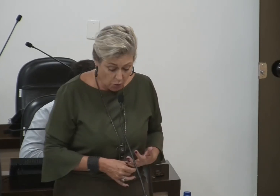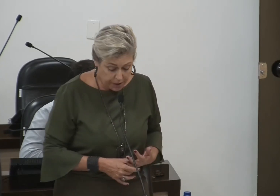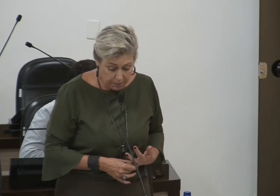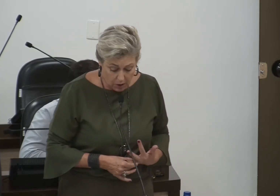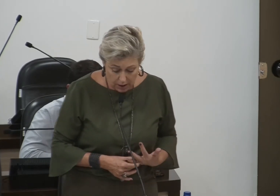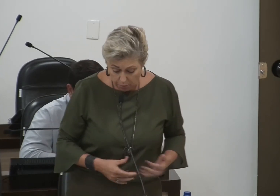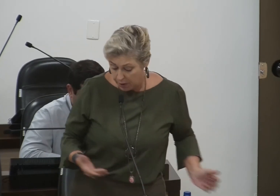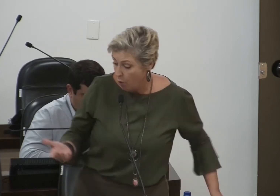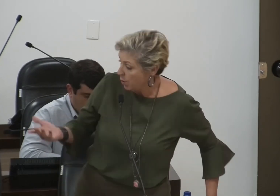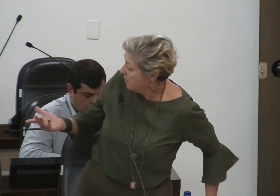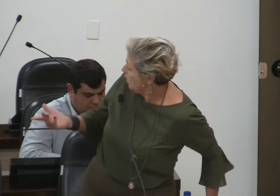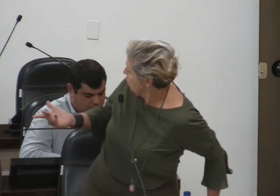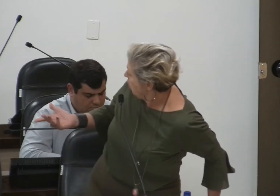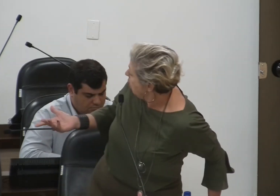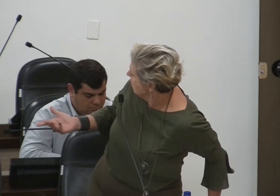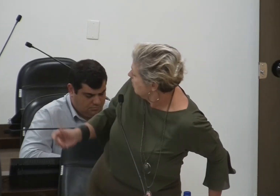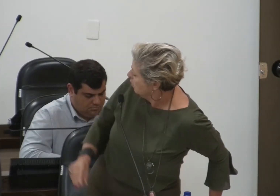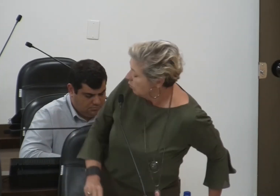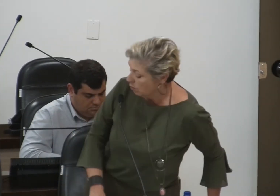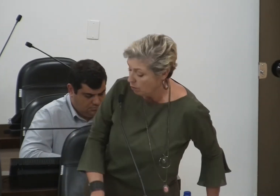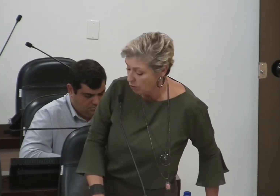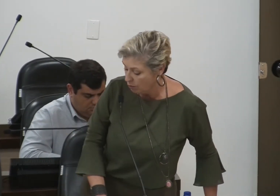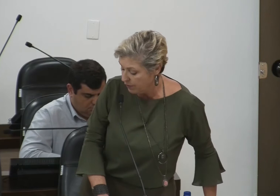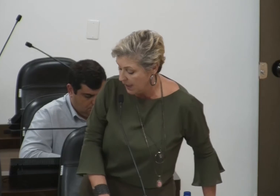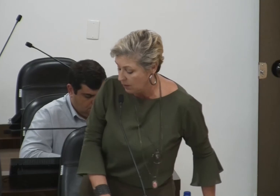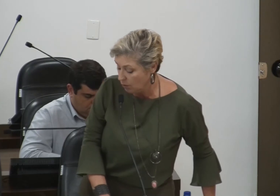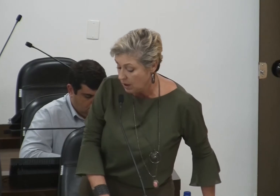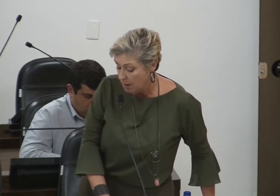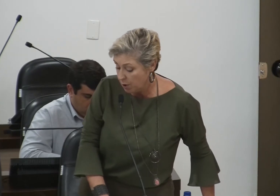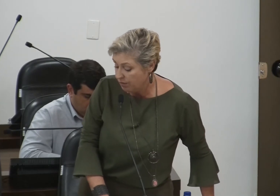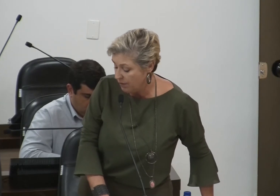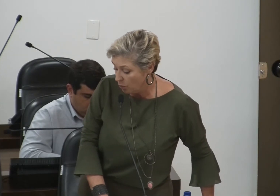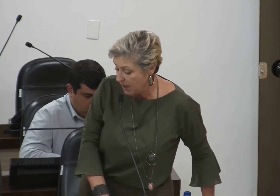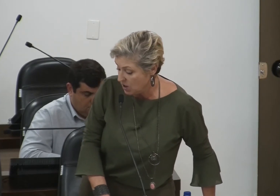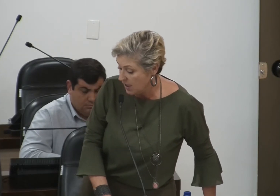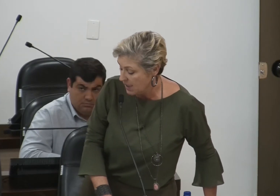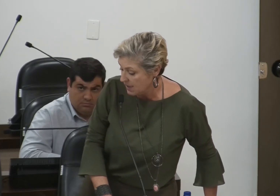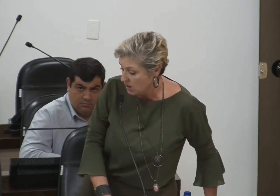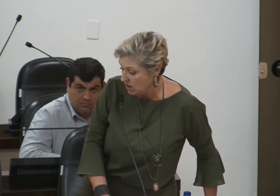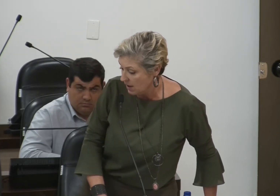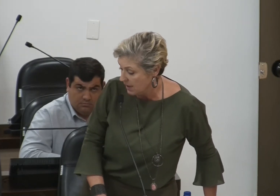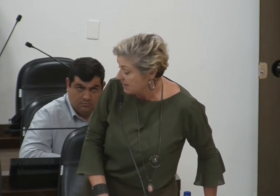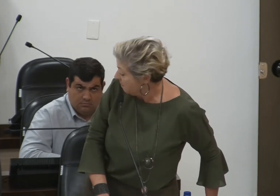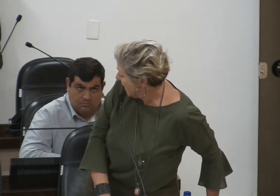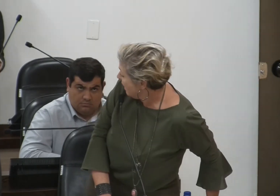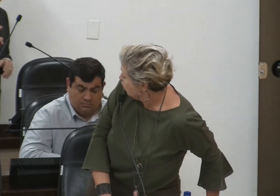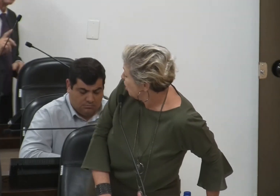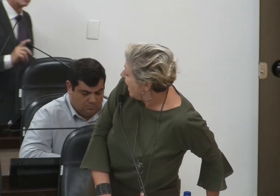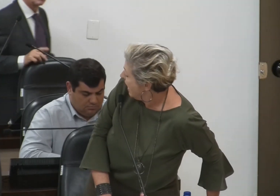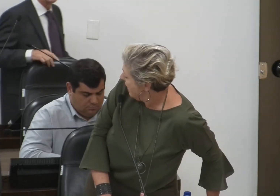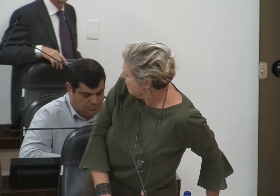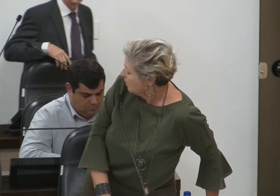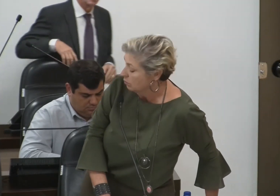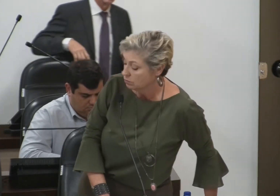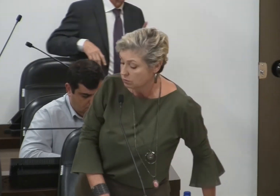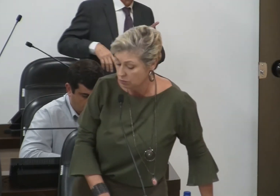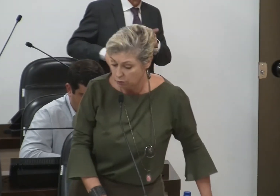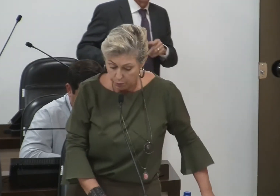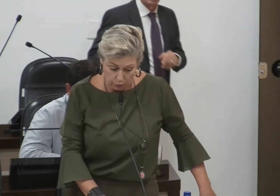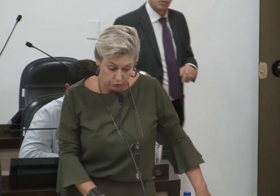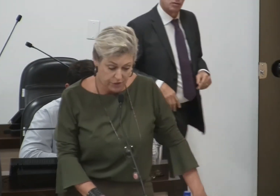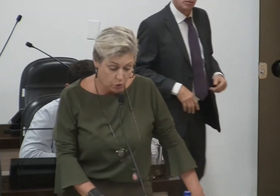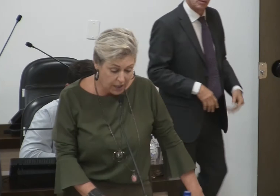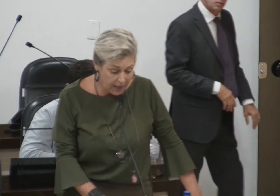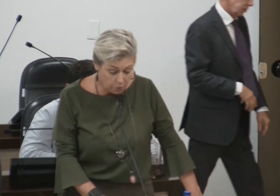aqui me comprometo com o vereador. Provavelmente esse prédio já é